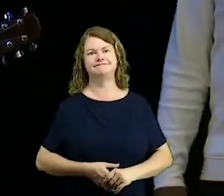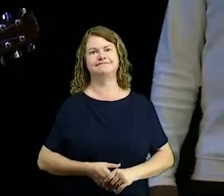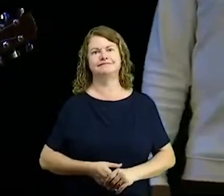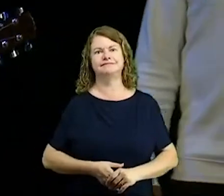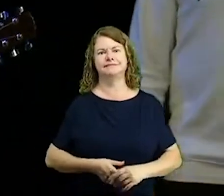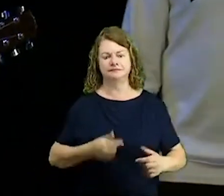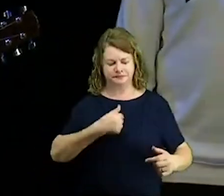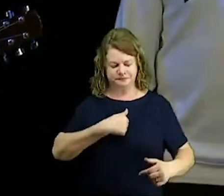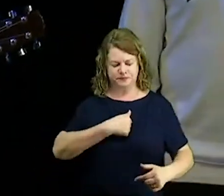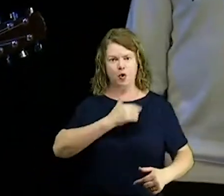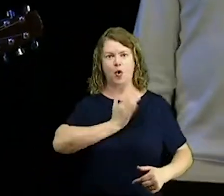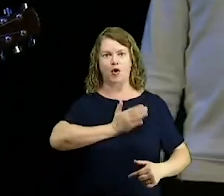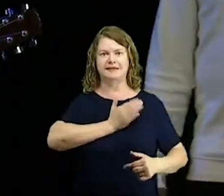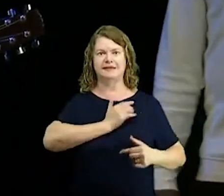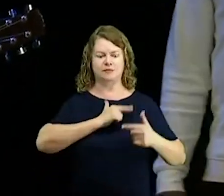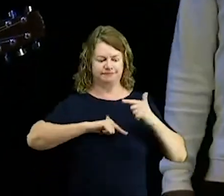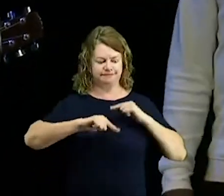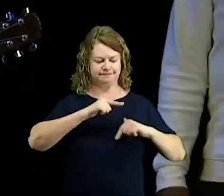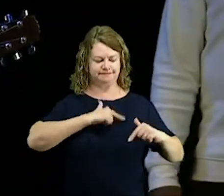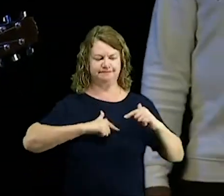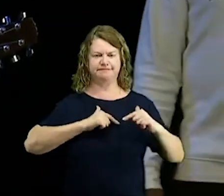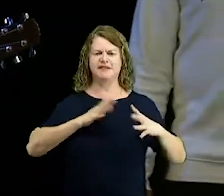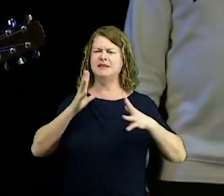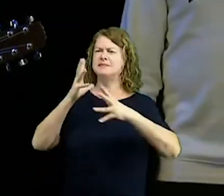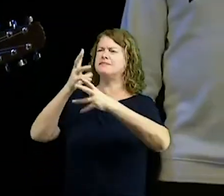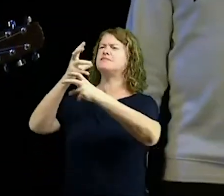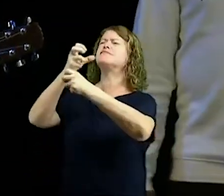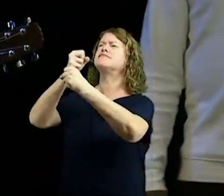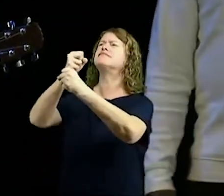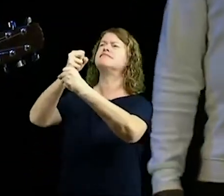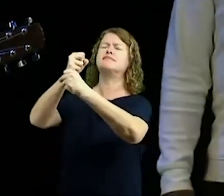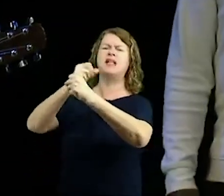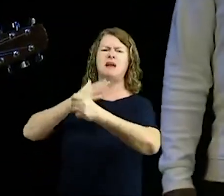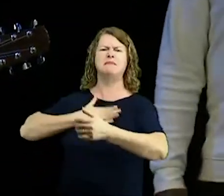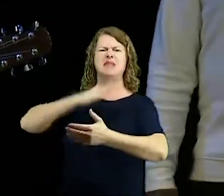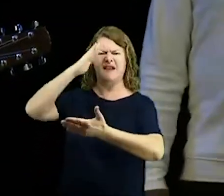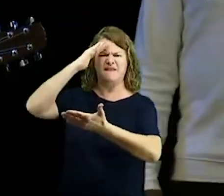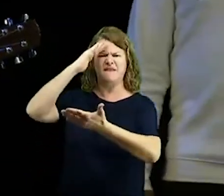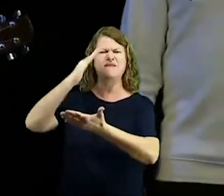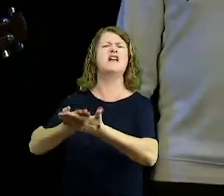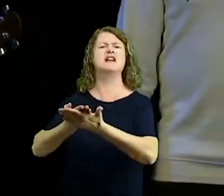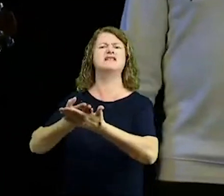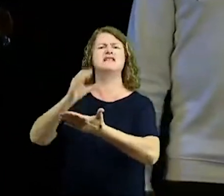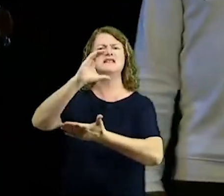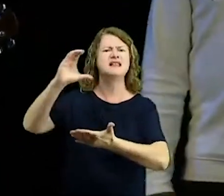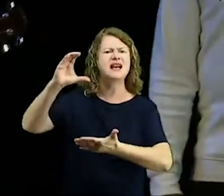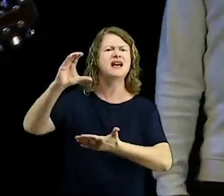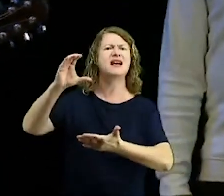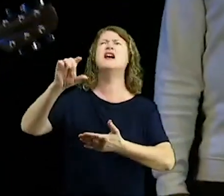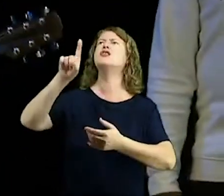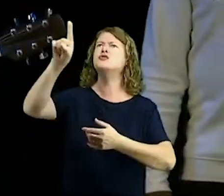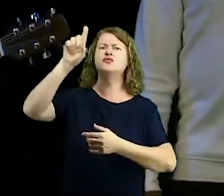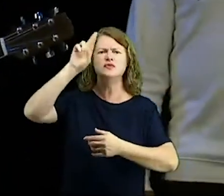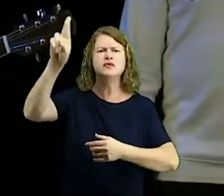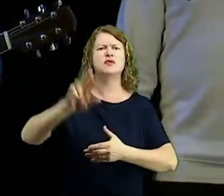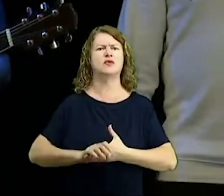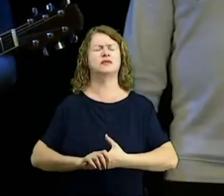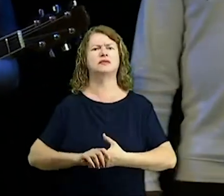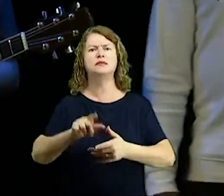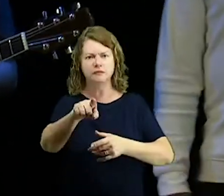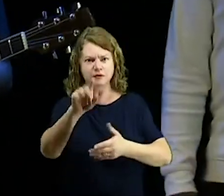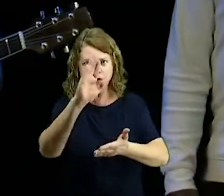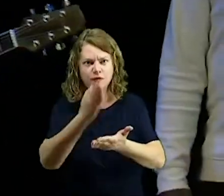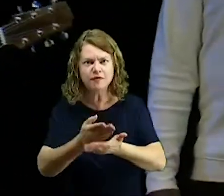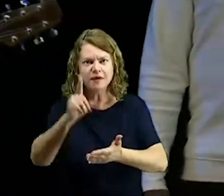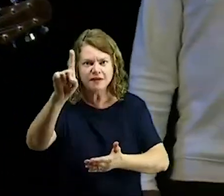minha confiança está toda no Senhor. Se a tua confiança está no Senhor, querido, eu quero fazer um convite aqui. Vem aqui à frente.